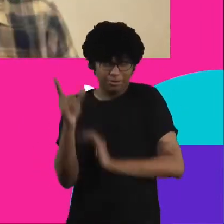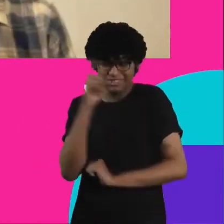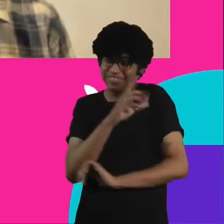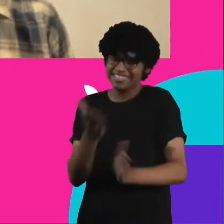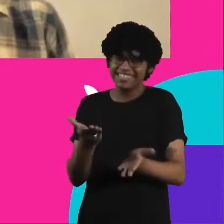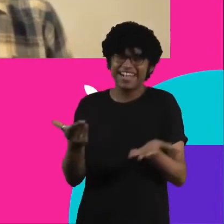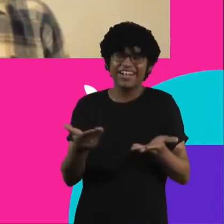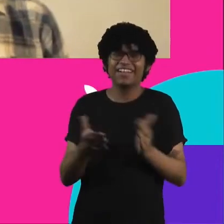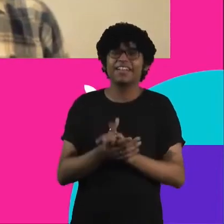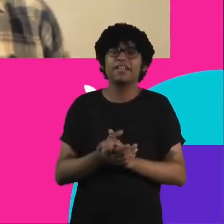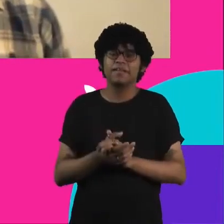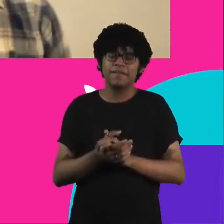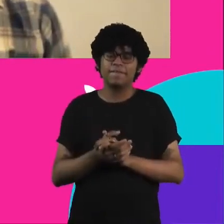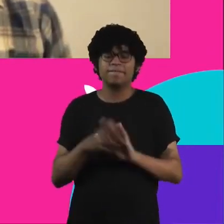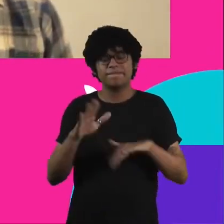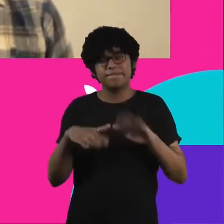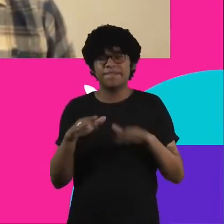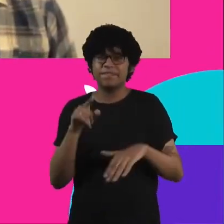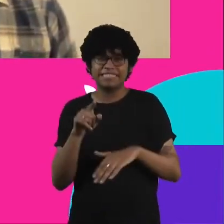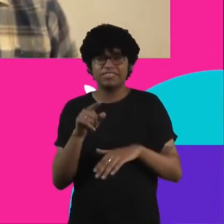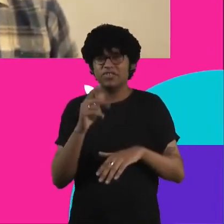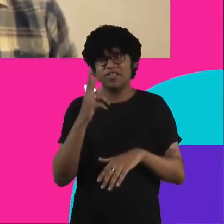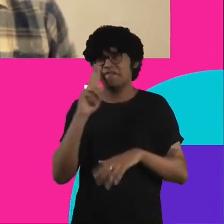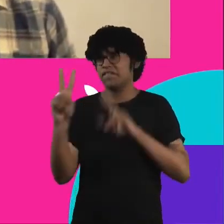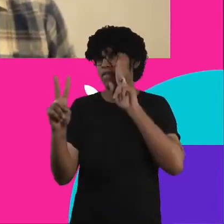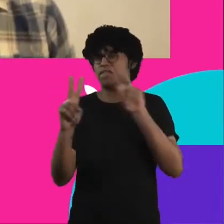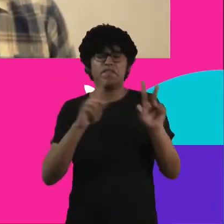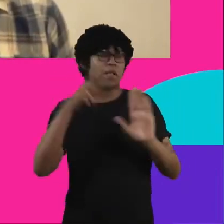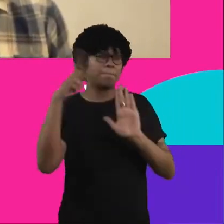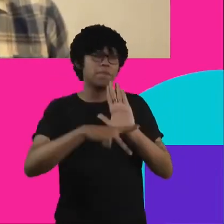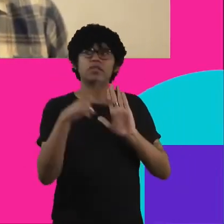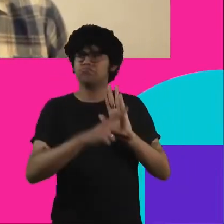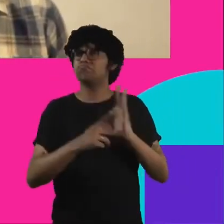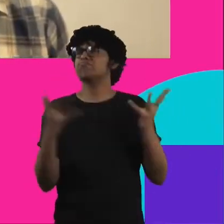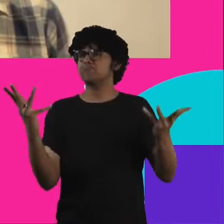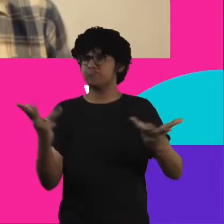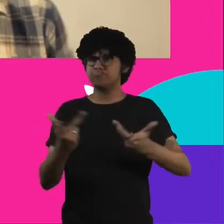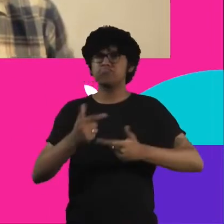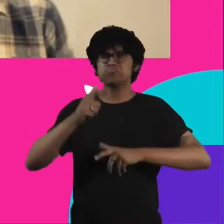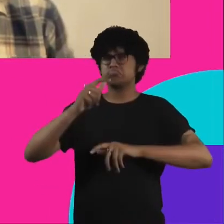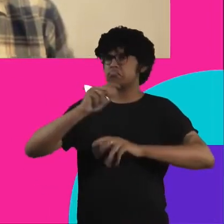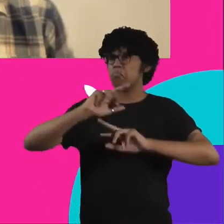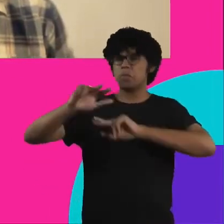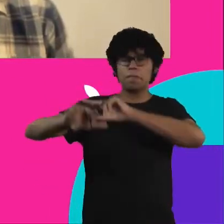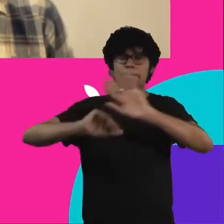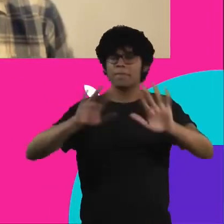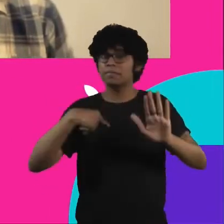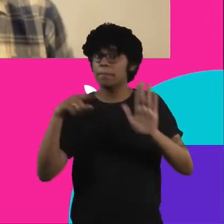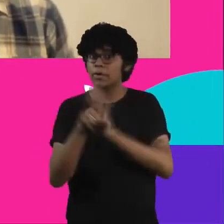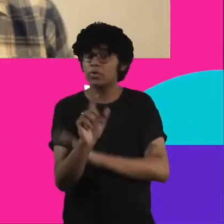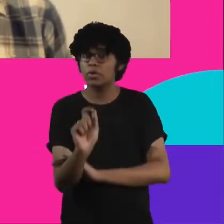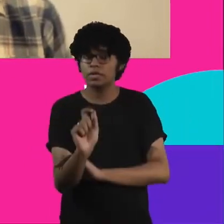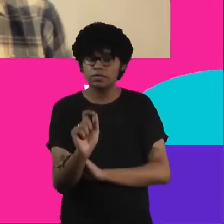justa, digamos assim, com uma pergunta difícil. Eu acho que provavelmente você já viu vários projetos excelentes que usam os dados para o bem. A